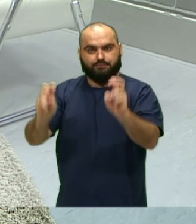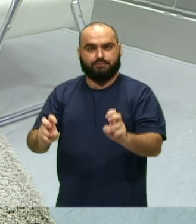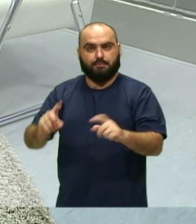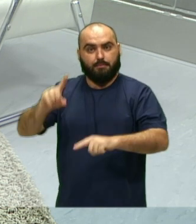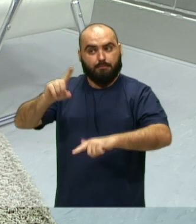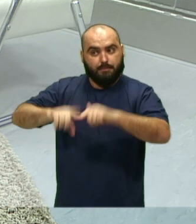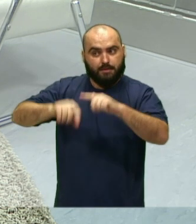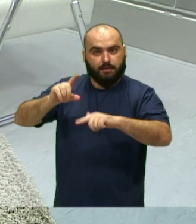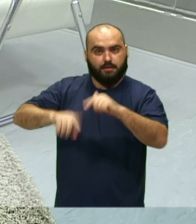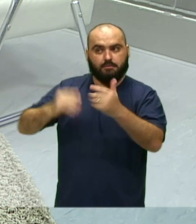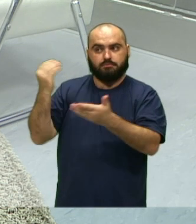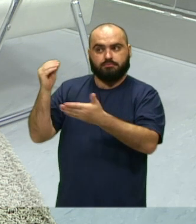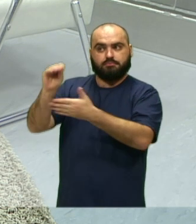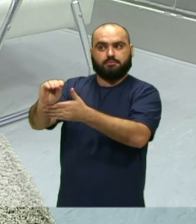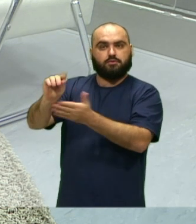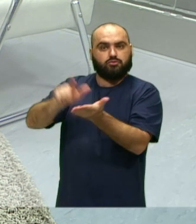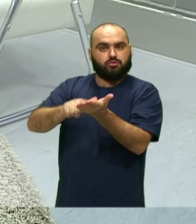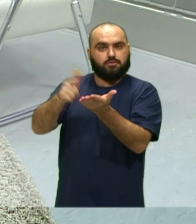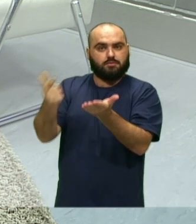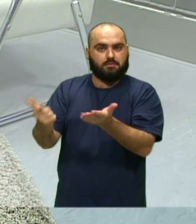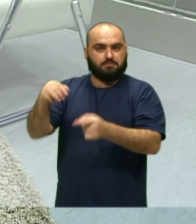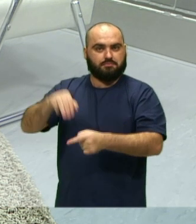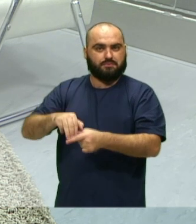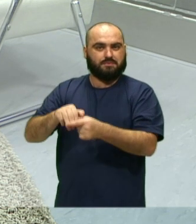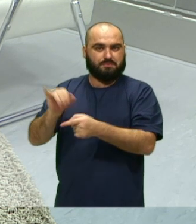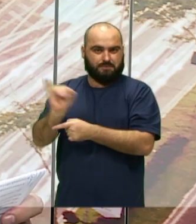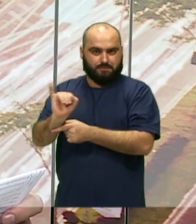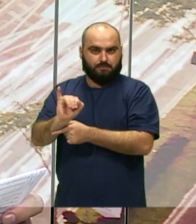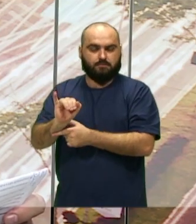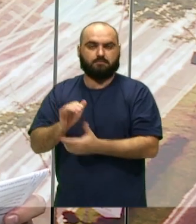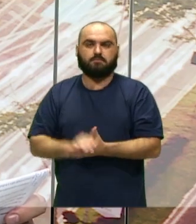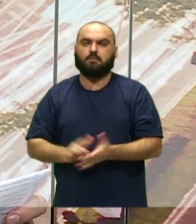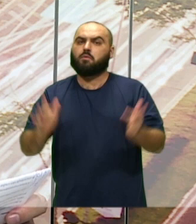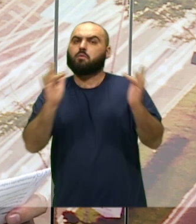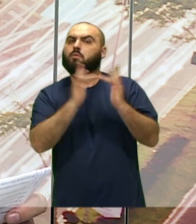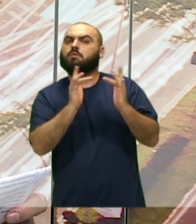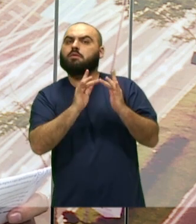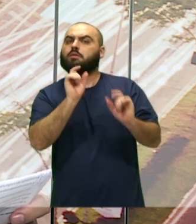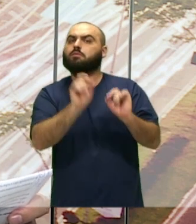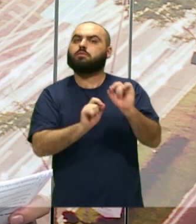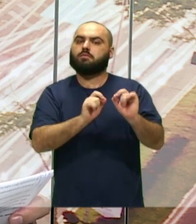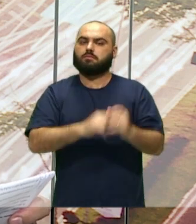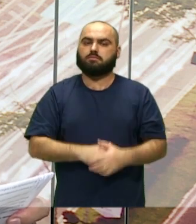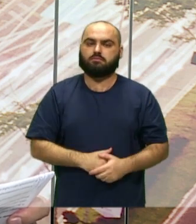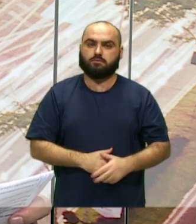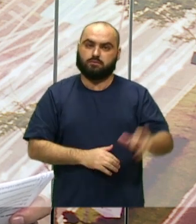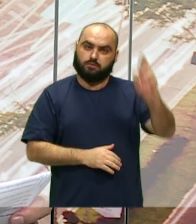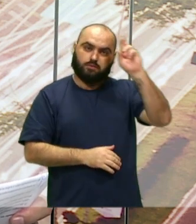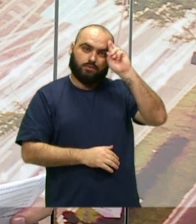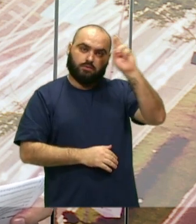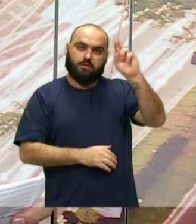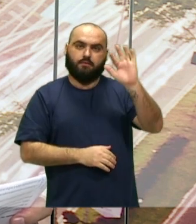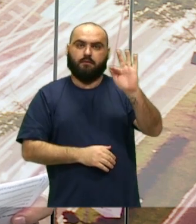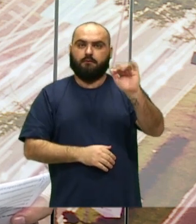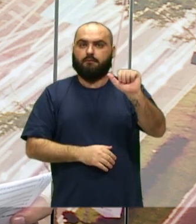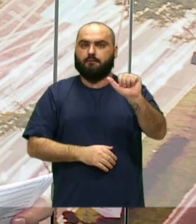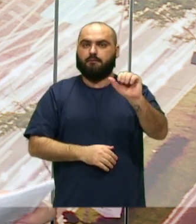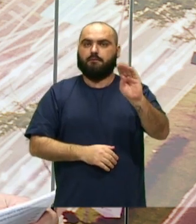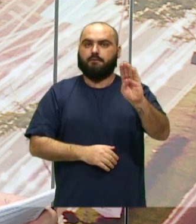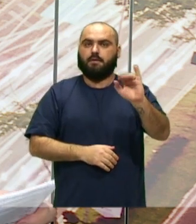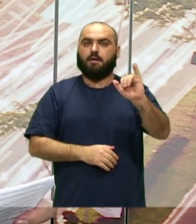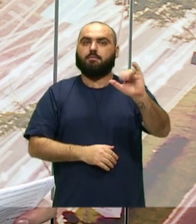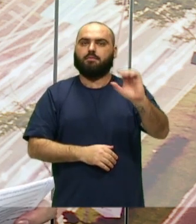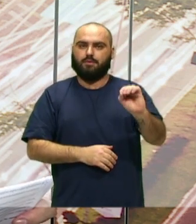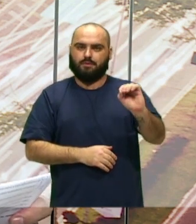matérias publicadas no jornal Diarinho aqui no município de Itajaí, que envolvem o então superintendente, o Fábio da Veiga, do Porto